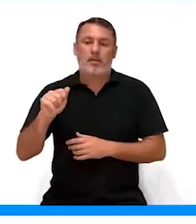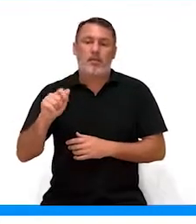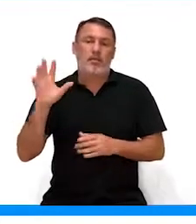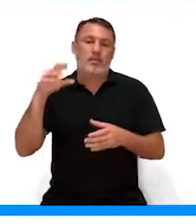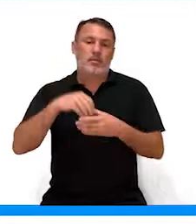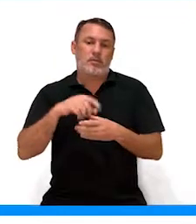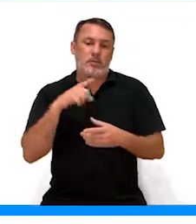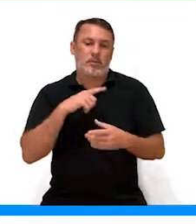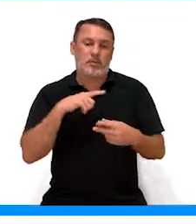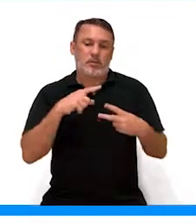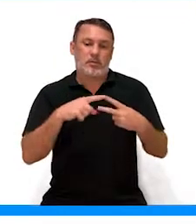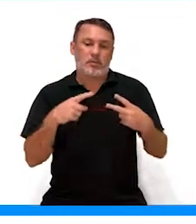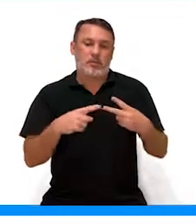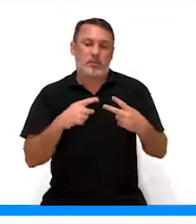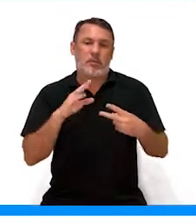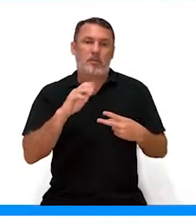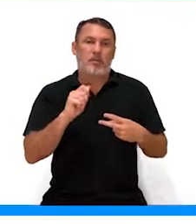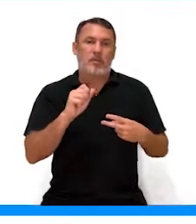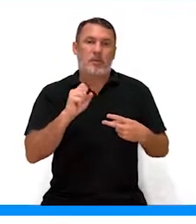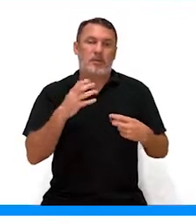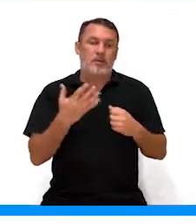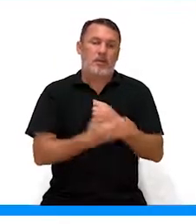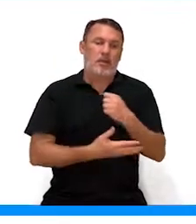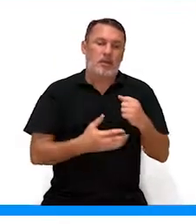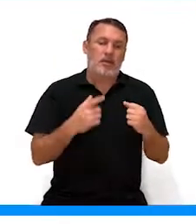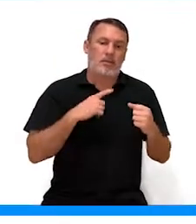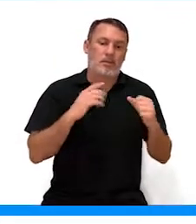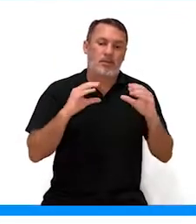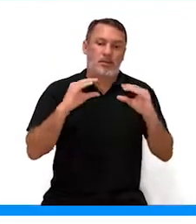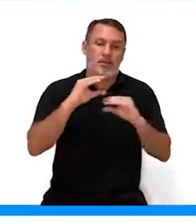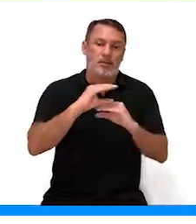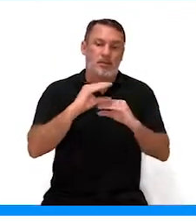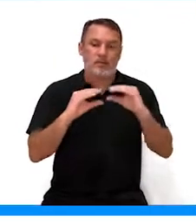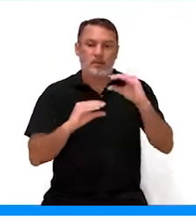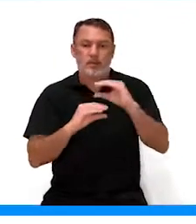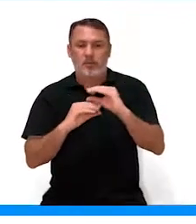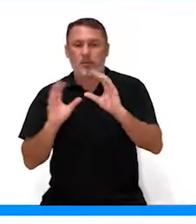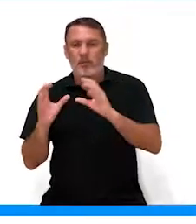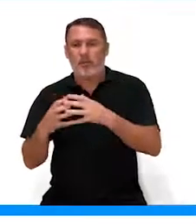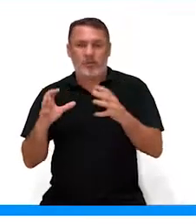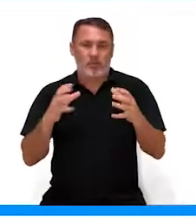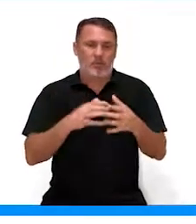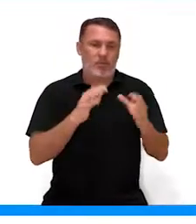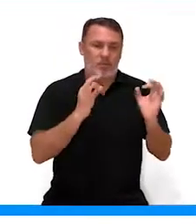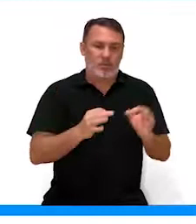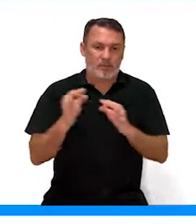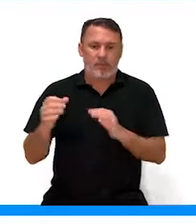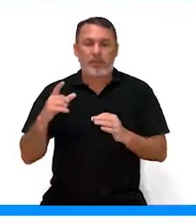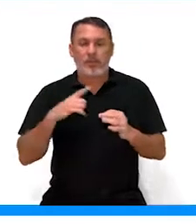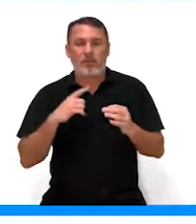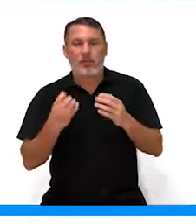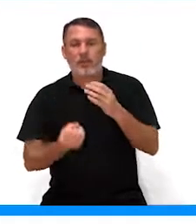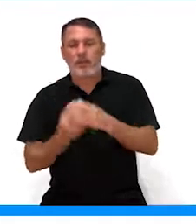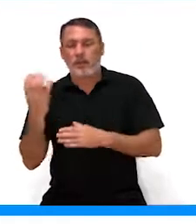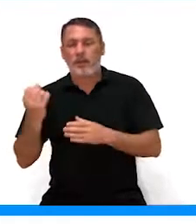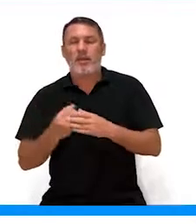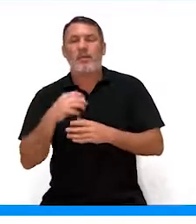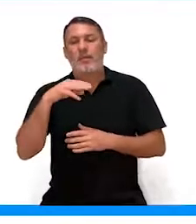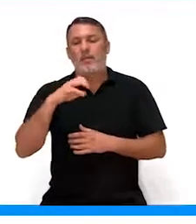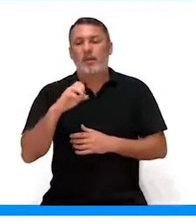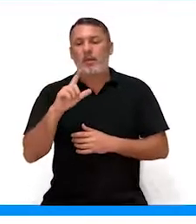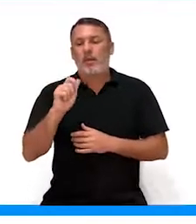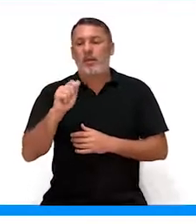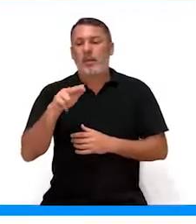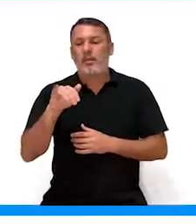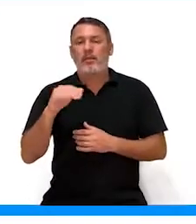melanina. Essa melanina ela fica situada junto à lâmina basal, que é aquela que fica entre o tecido epitelial e o tecido conjuntivo.